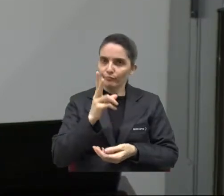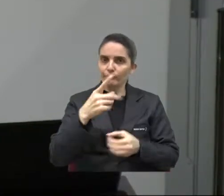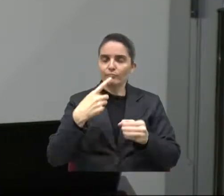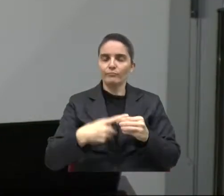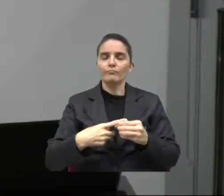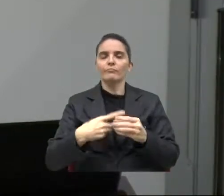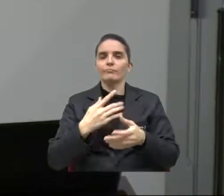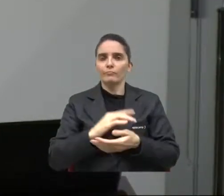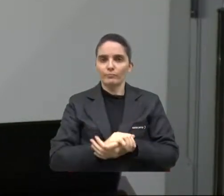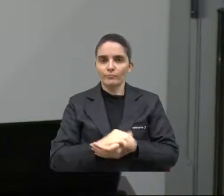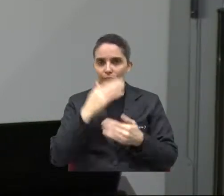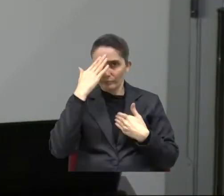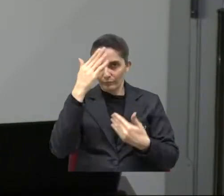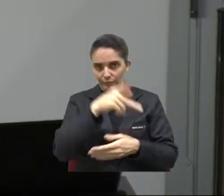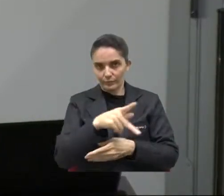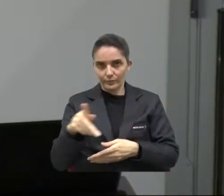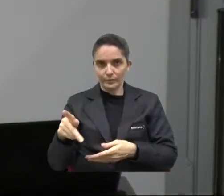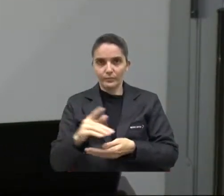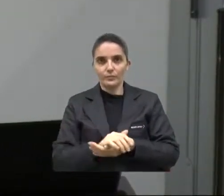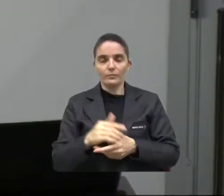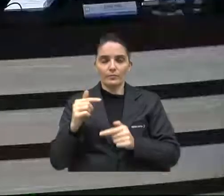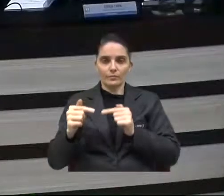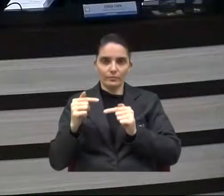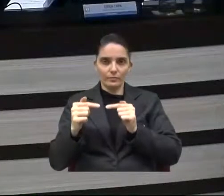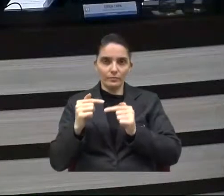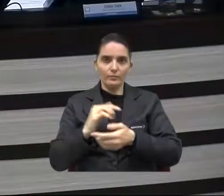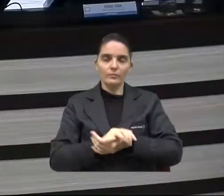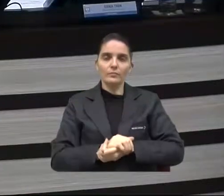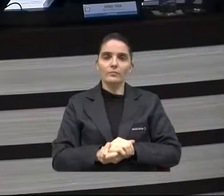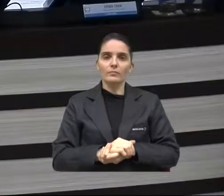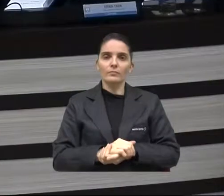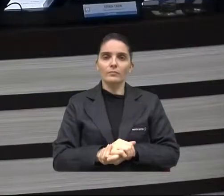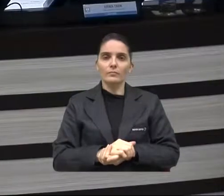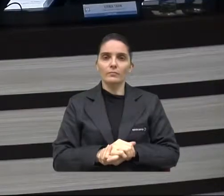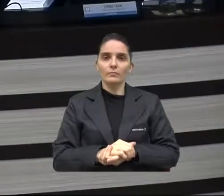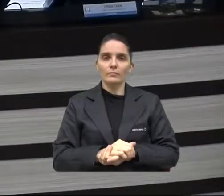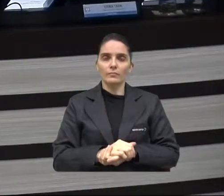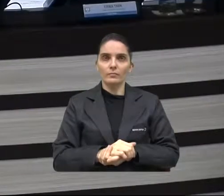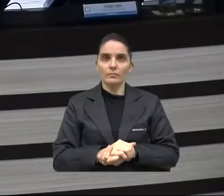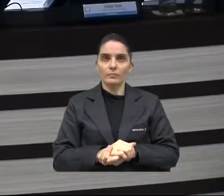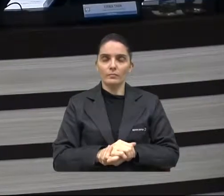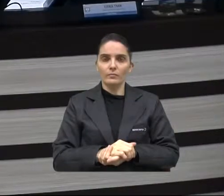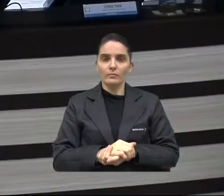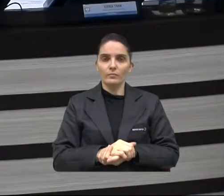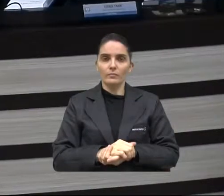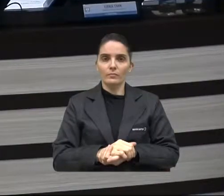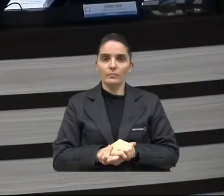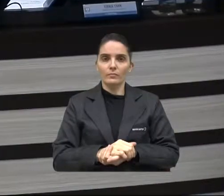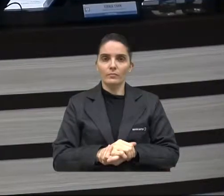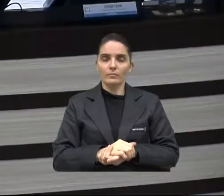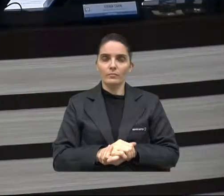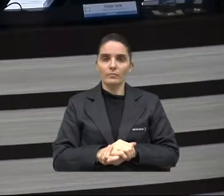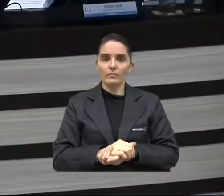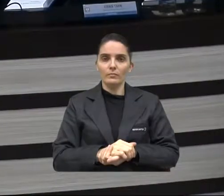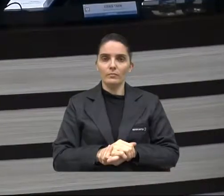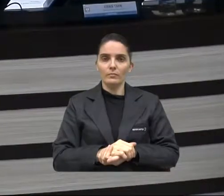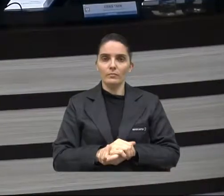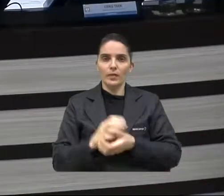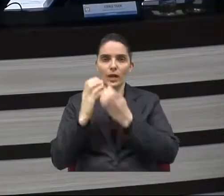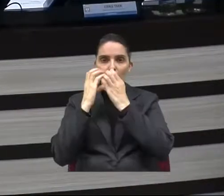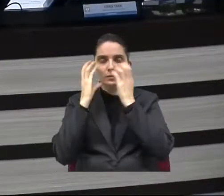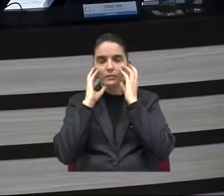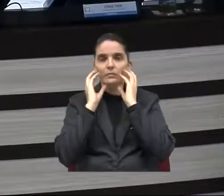desses materiais. Muito obrigado, presidente. Continua a discussão. Gostaria, presidente. A palavra, vereador Milder